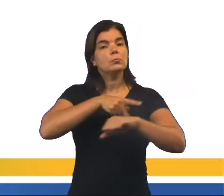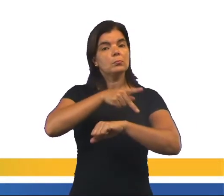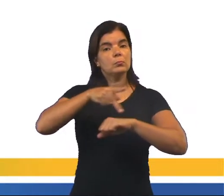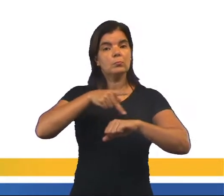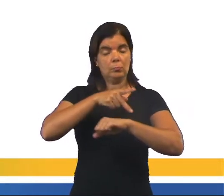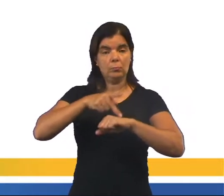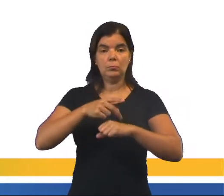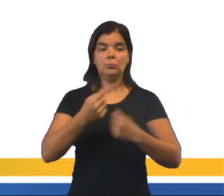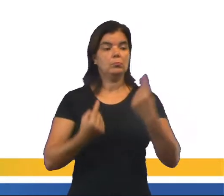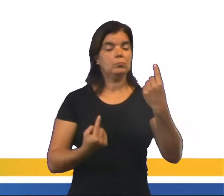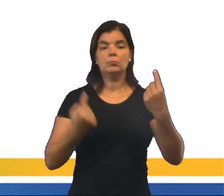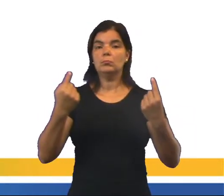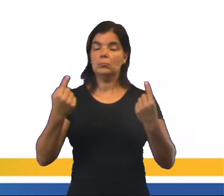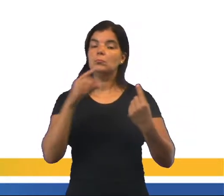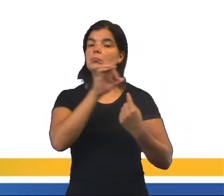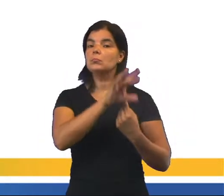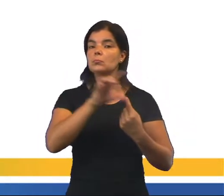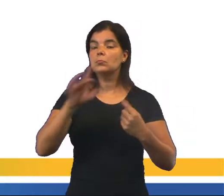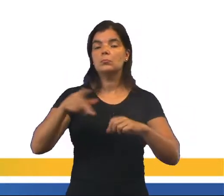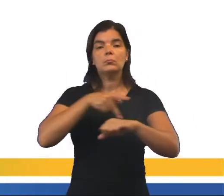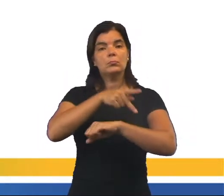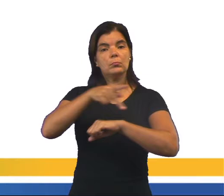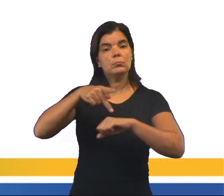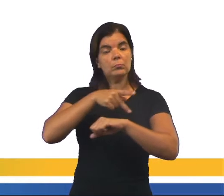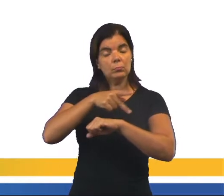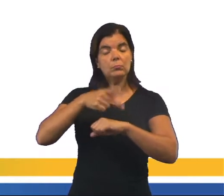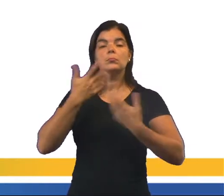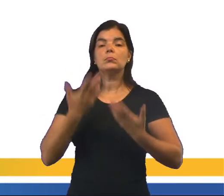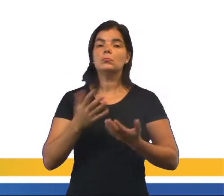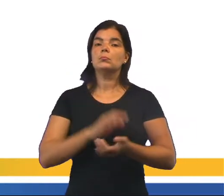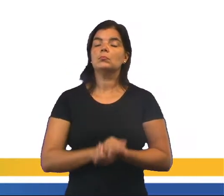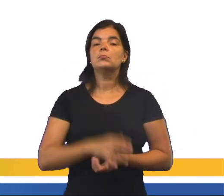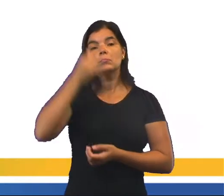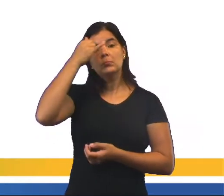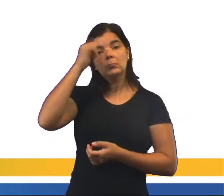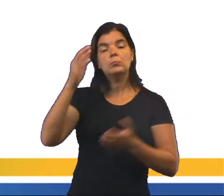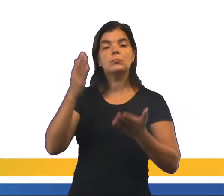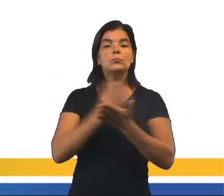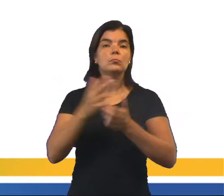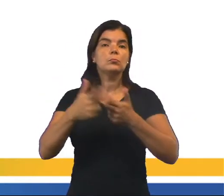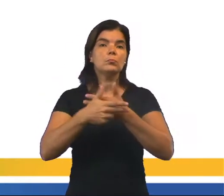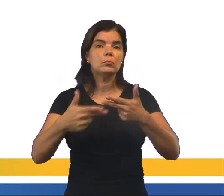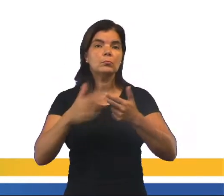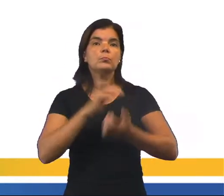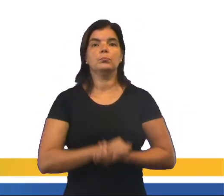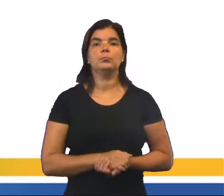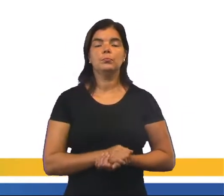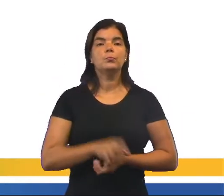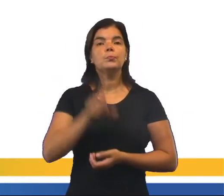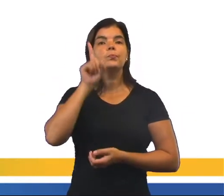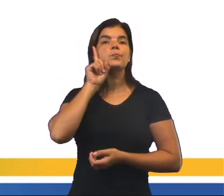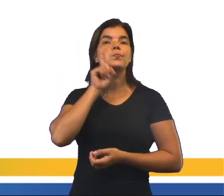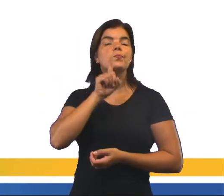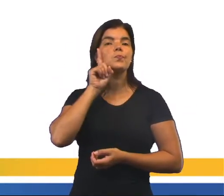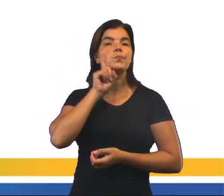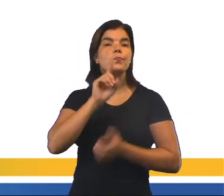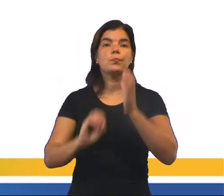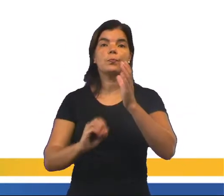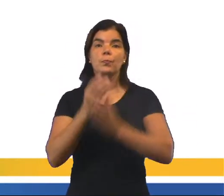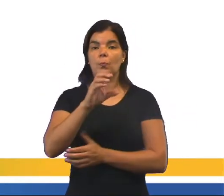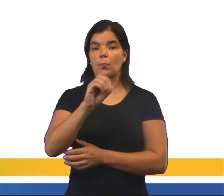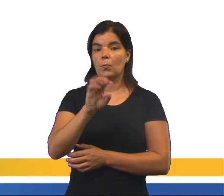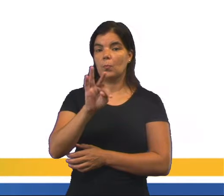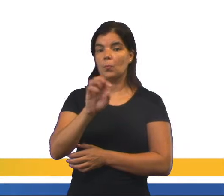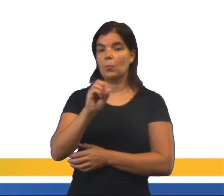países ficassem de cada lado, cada país, cada potência criou algumas coisas. Por exemplo, os Estados Unidos ele vai criar a